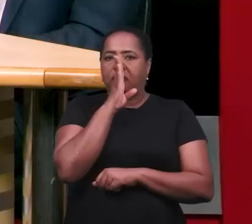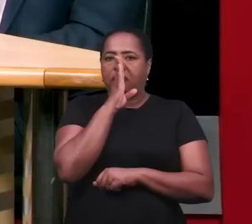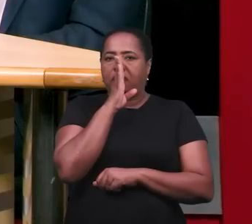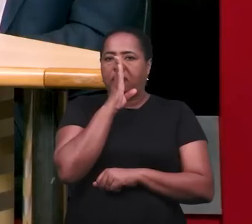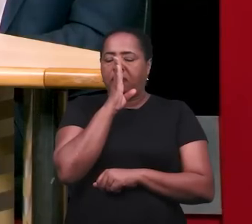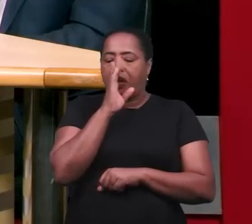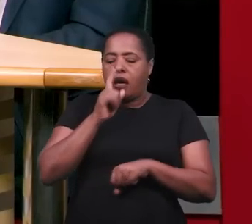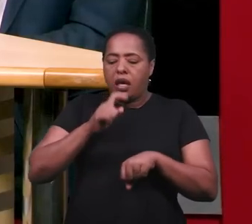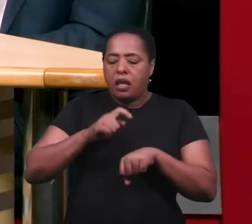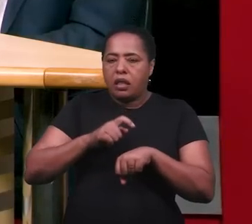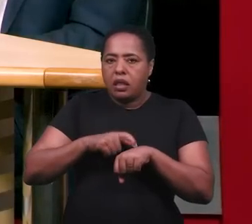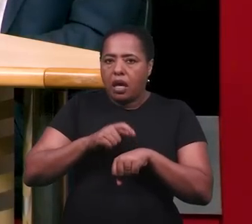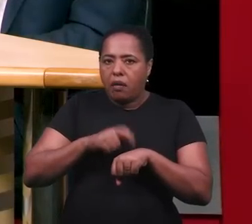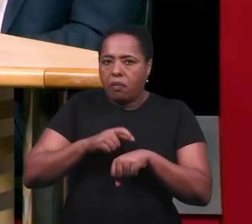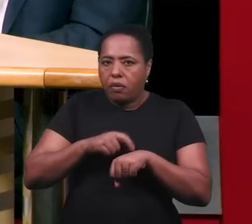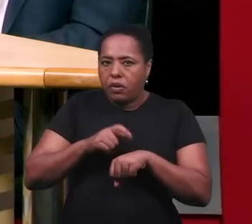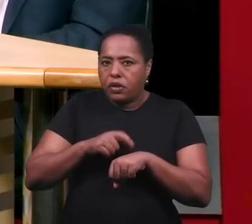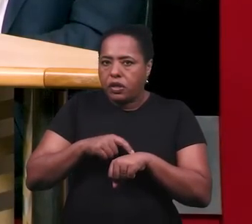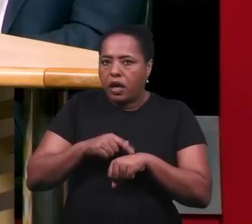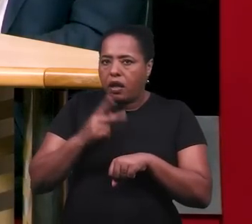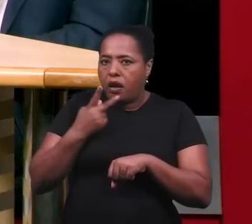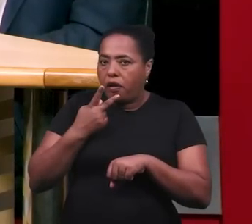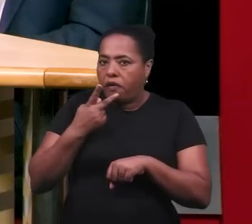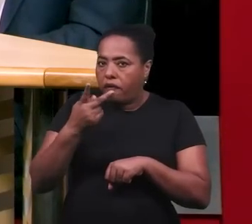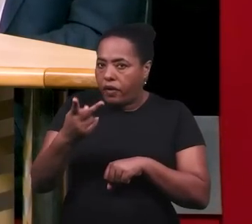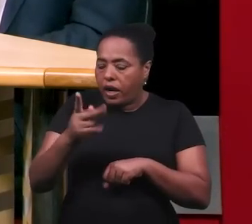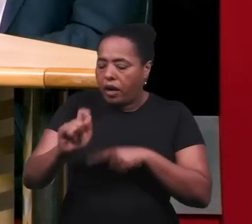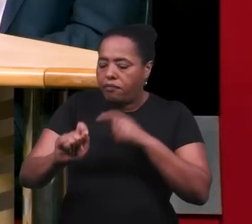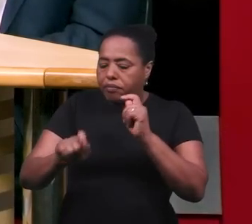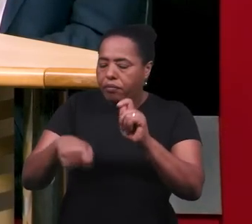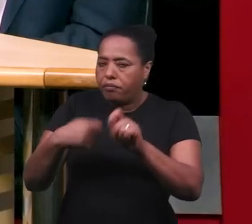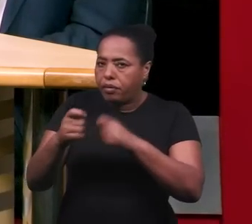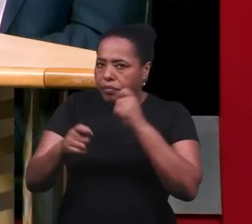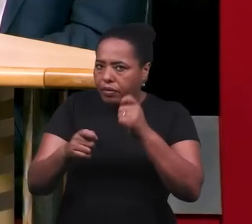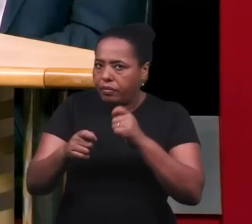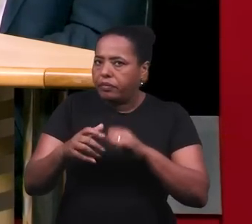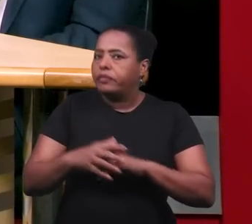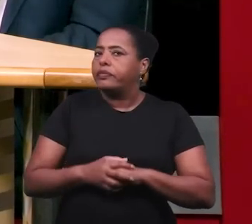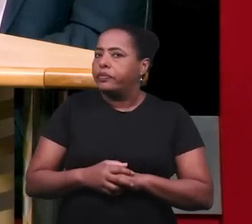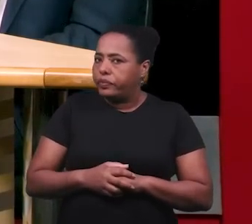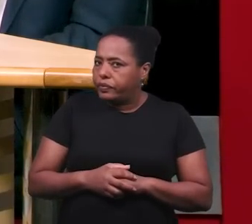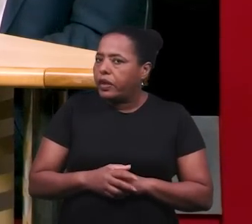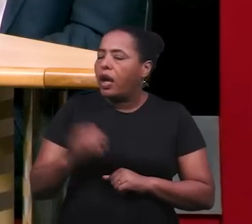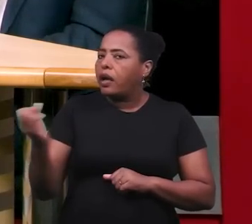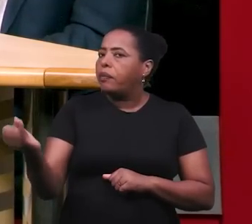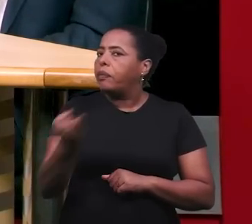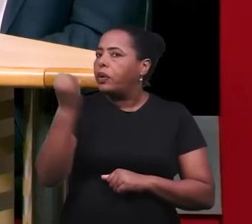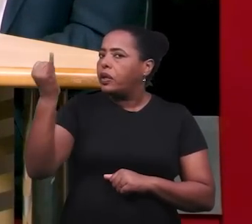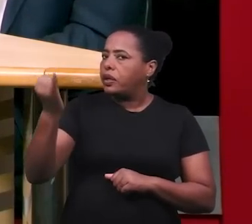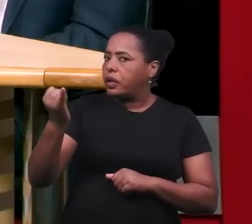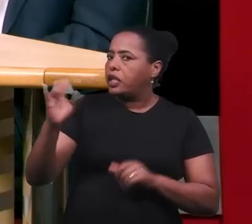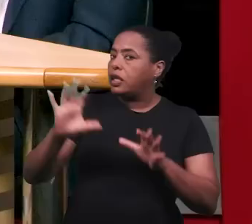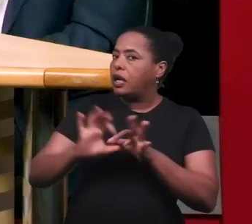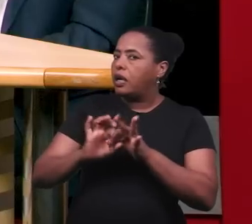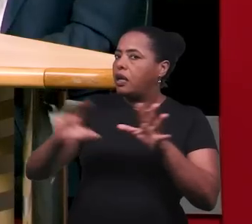e tempo de falar. Não é? E foi aquilo que o senhor falou, de deixar, às vezes, Deus